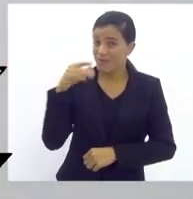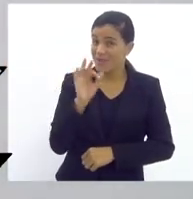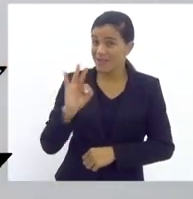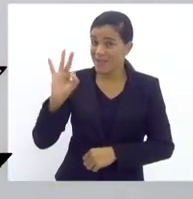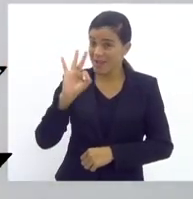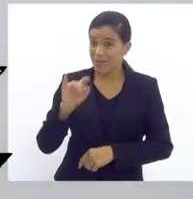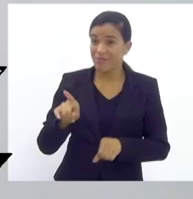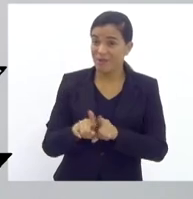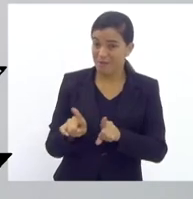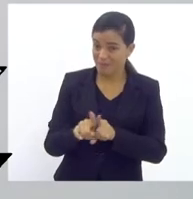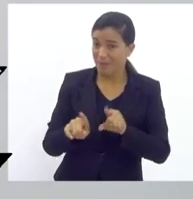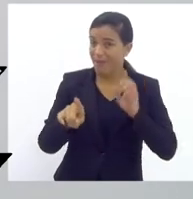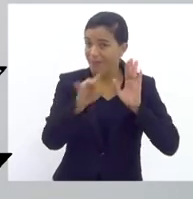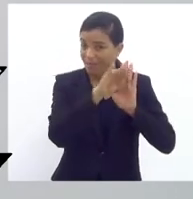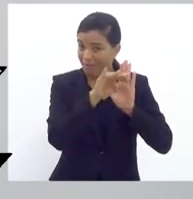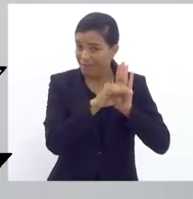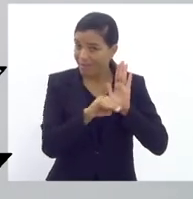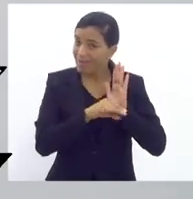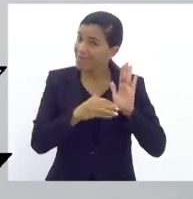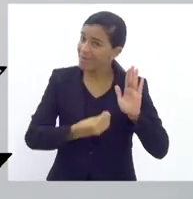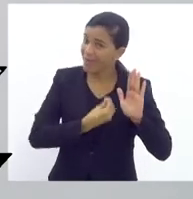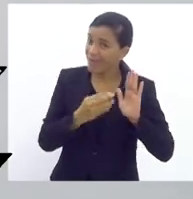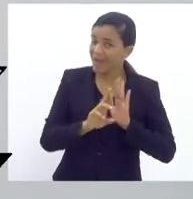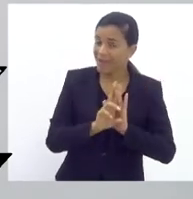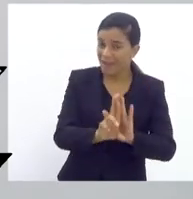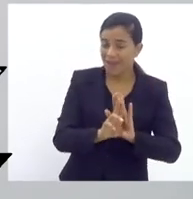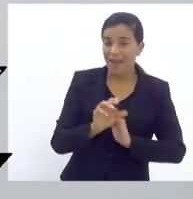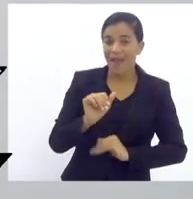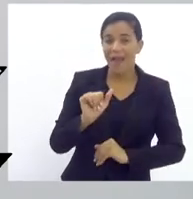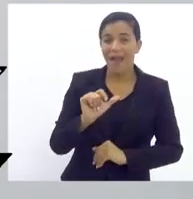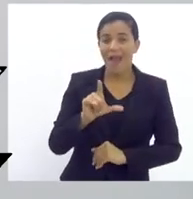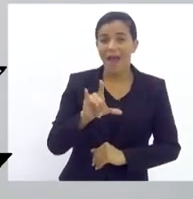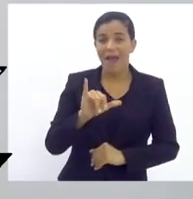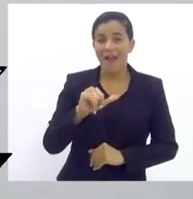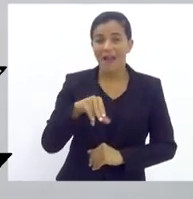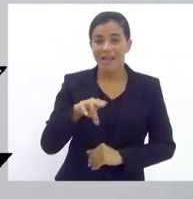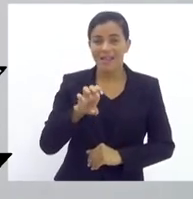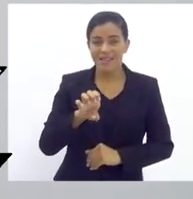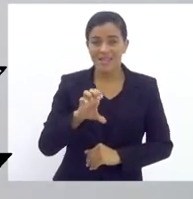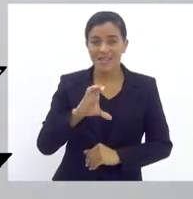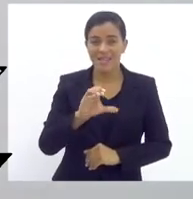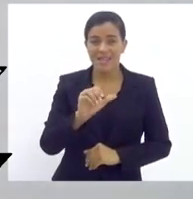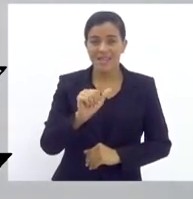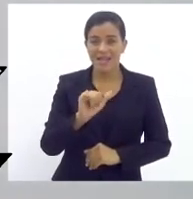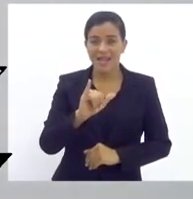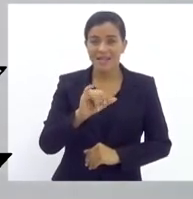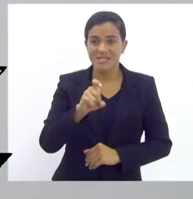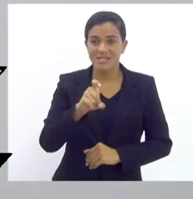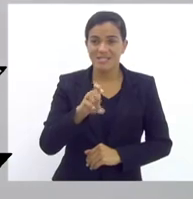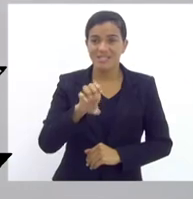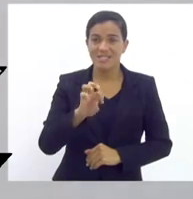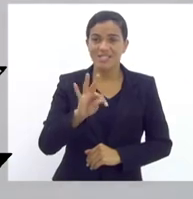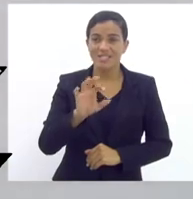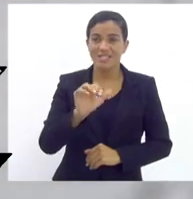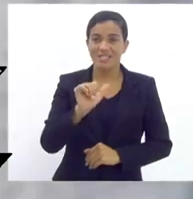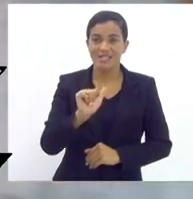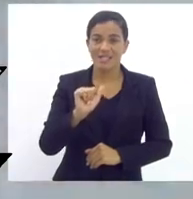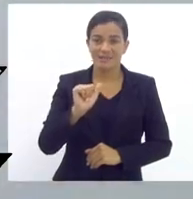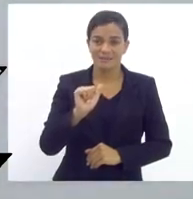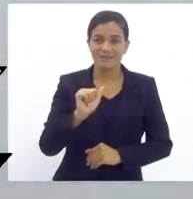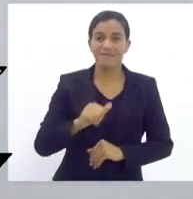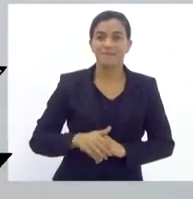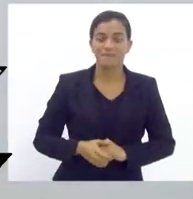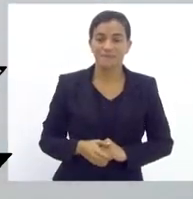tocando a falta do refúgio e está aqui Dra Aline Caixeta da procuradoria do Ministério Público Federal